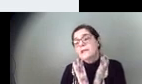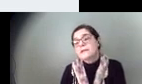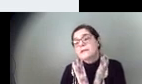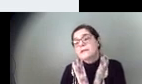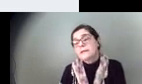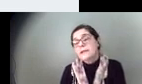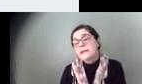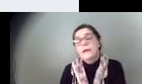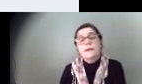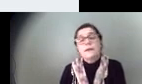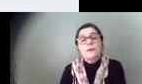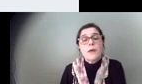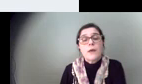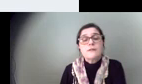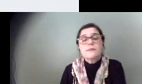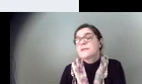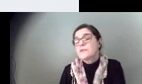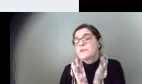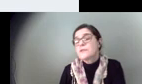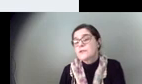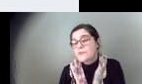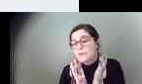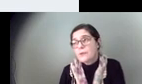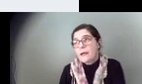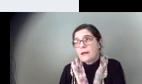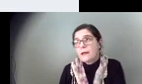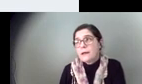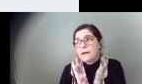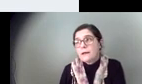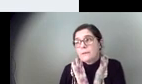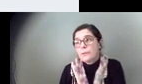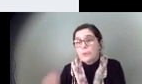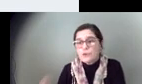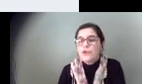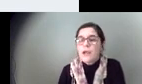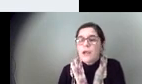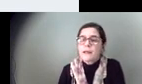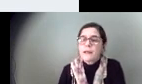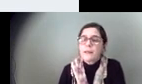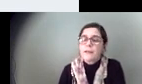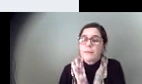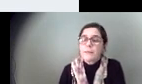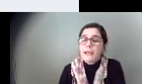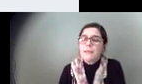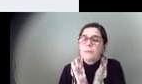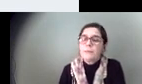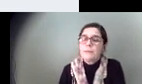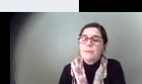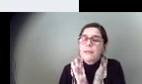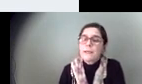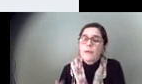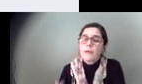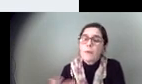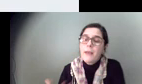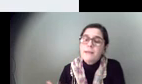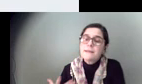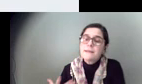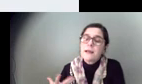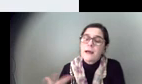momento que eles estão ali, então, quais são essas ações que nós vamos proporcionar para que